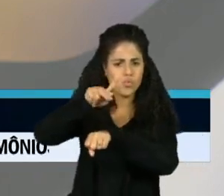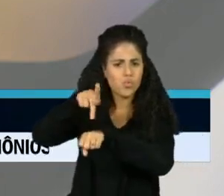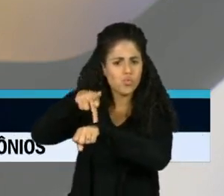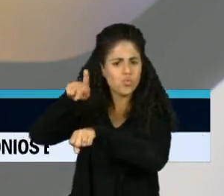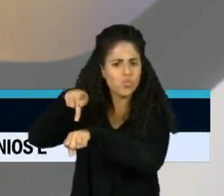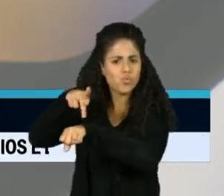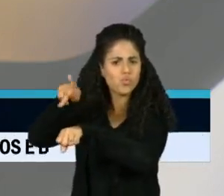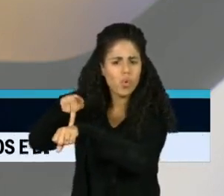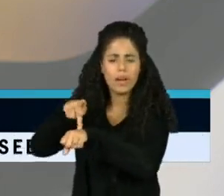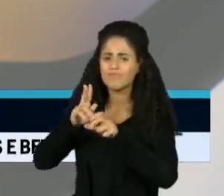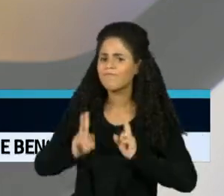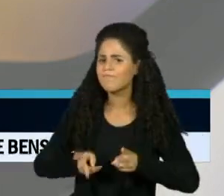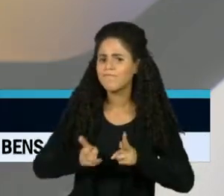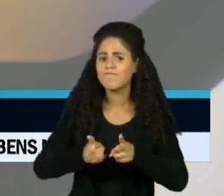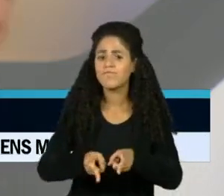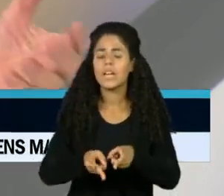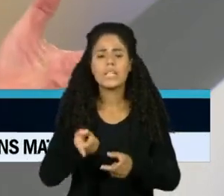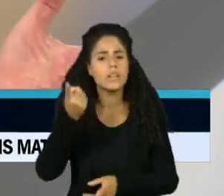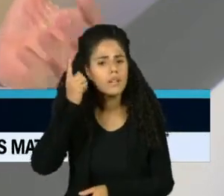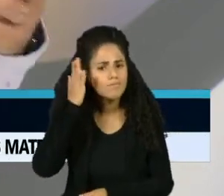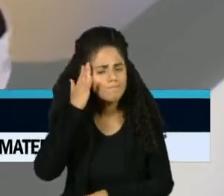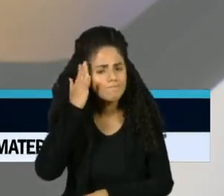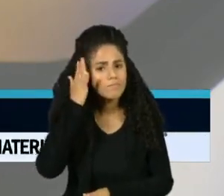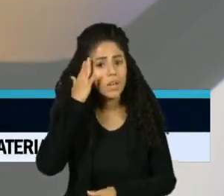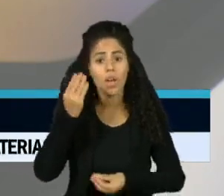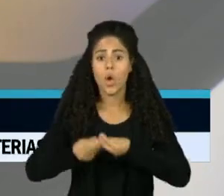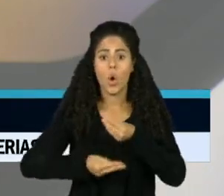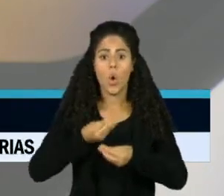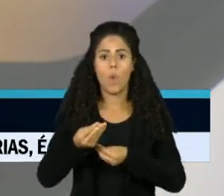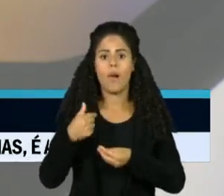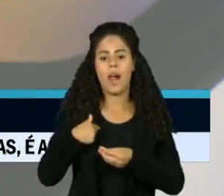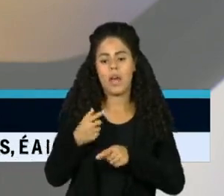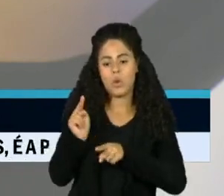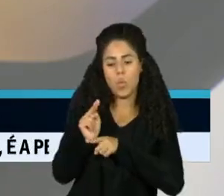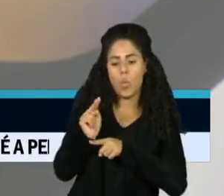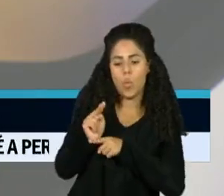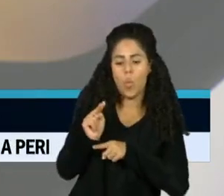poucas semanas. Então, não adianta você prevenir